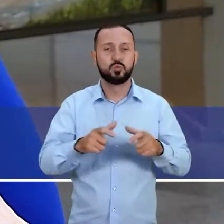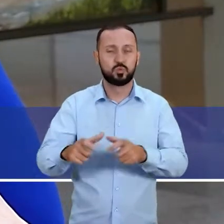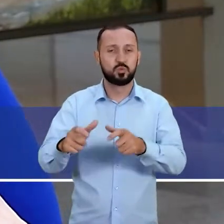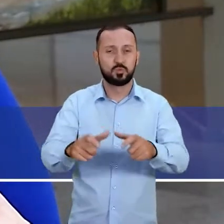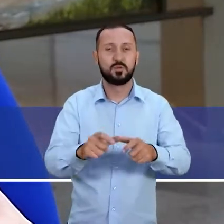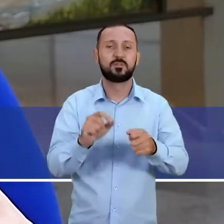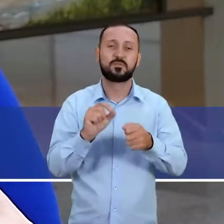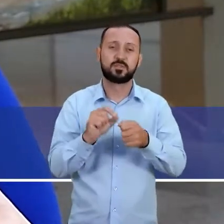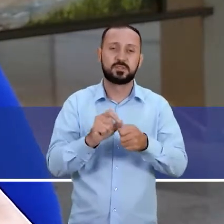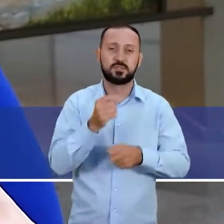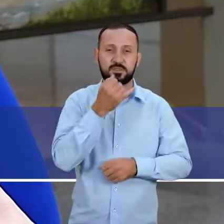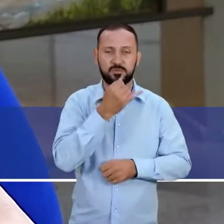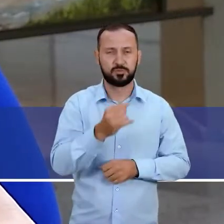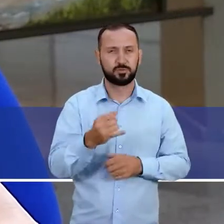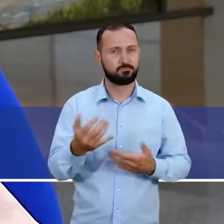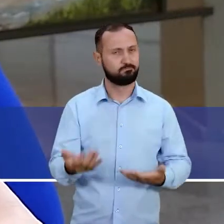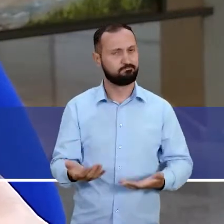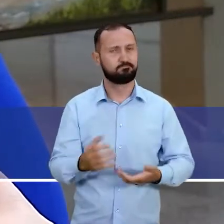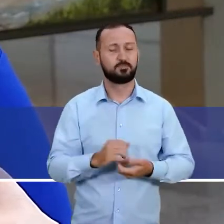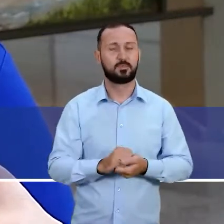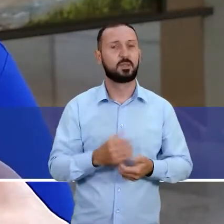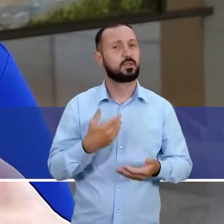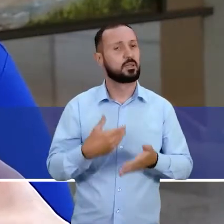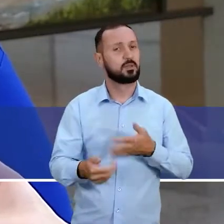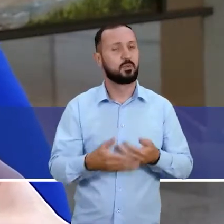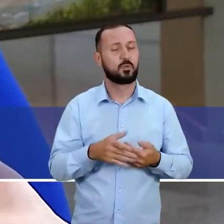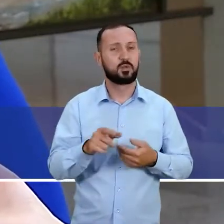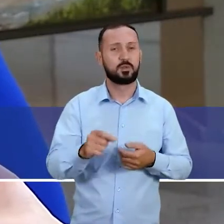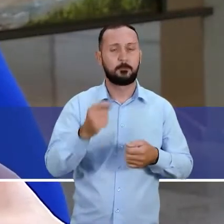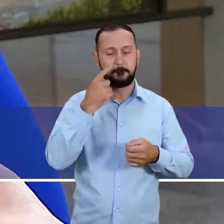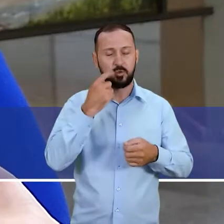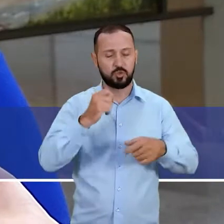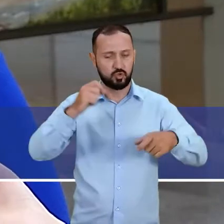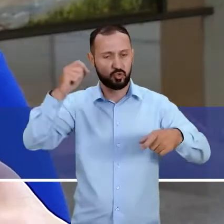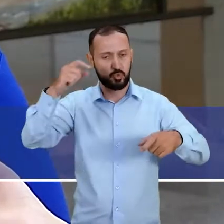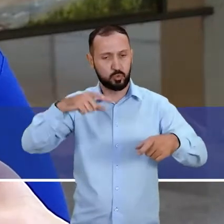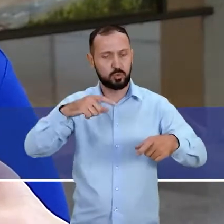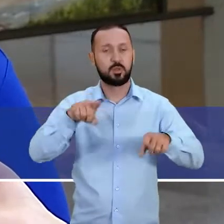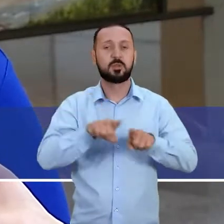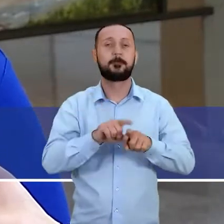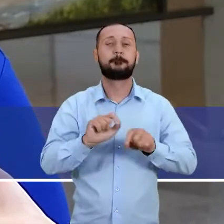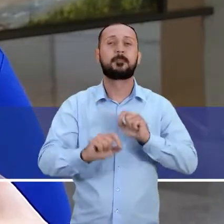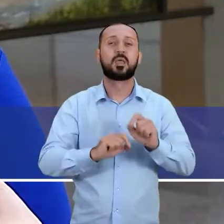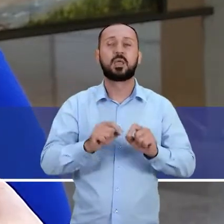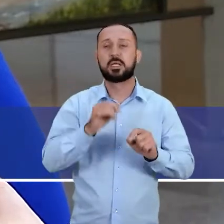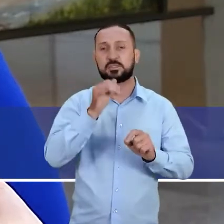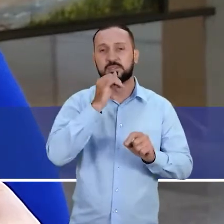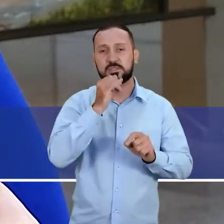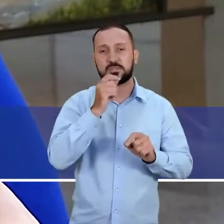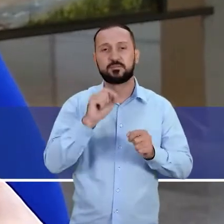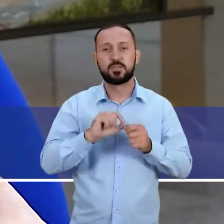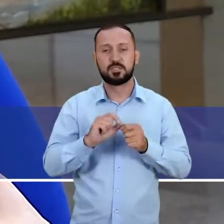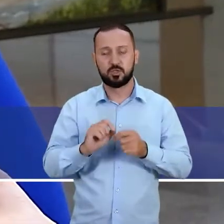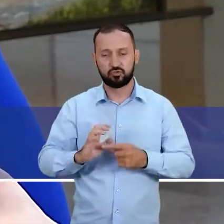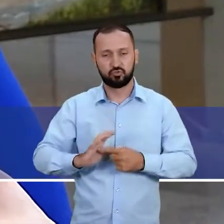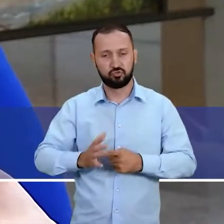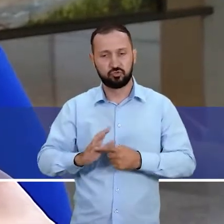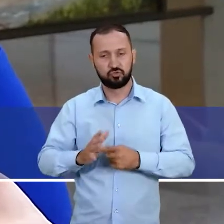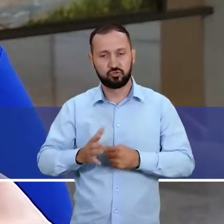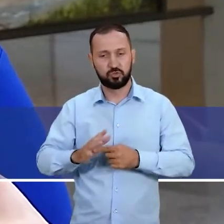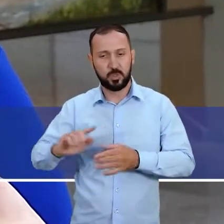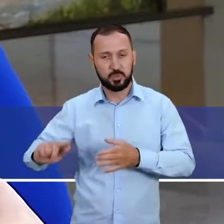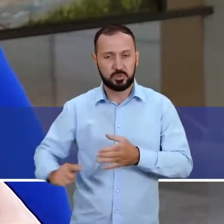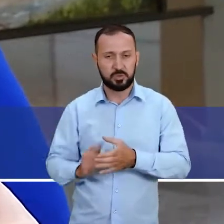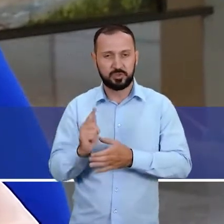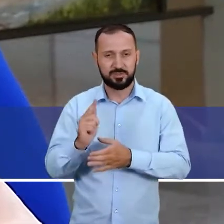nos estabelecimentos que estão produzindo energia. Tanto ele na forma fotovoltaica, quanto também na parte